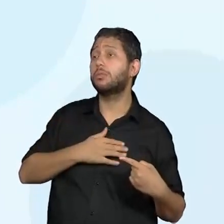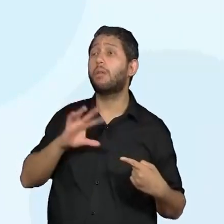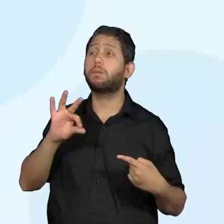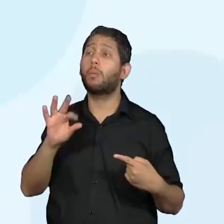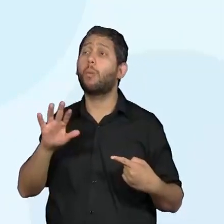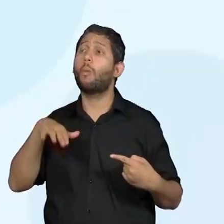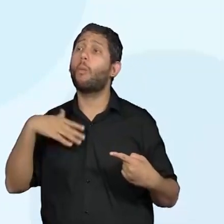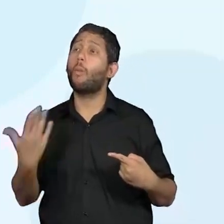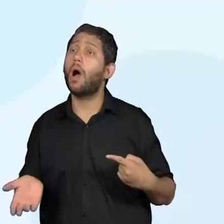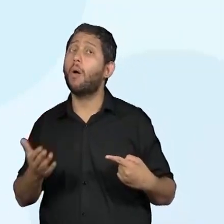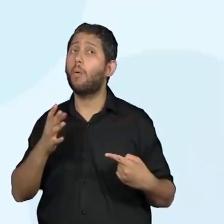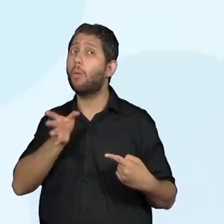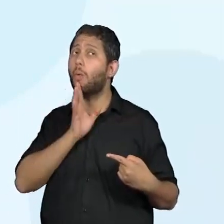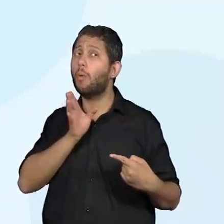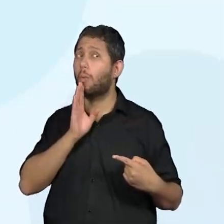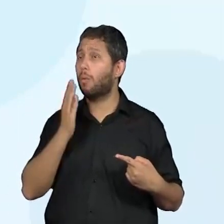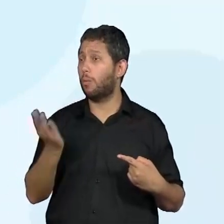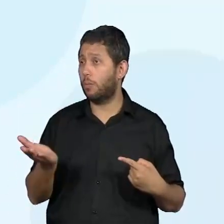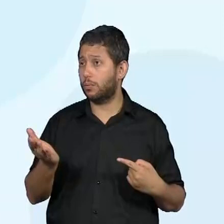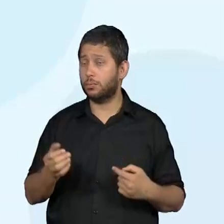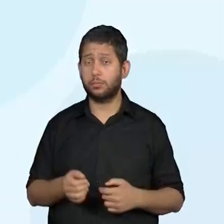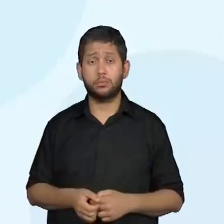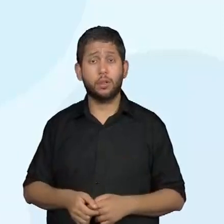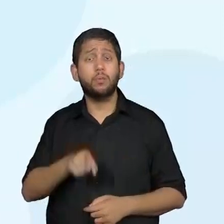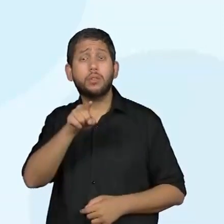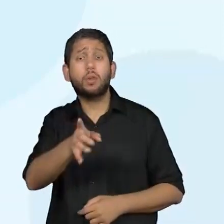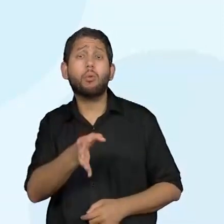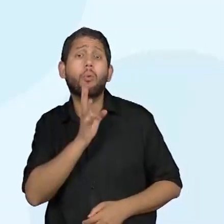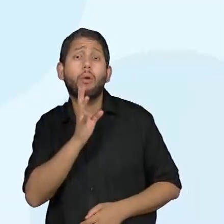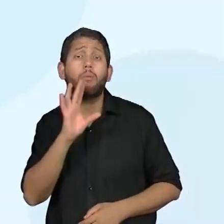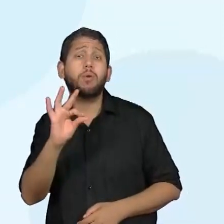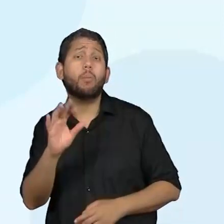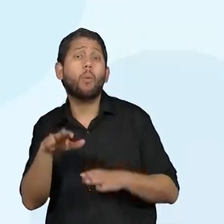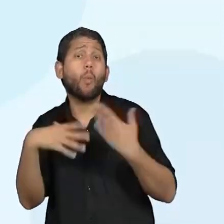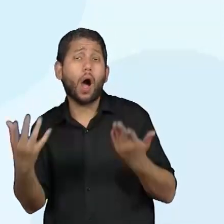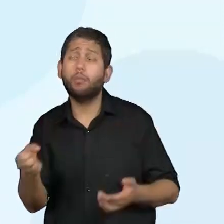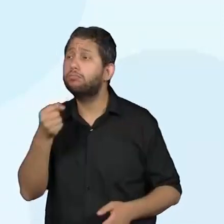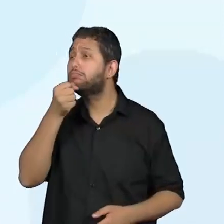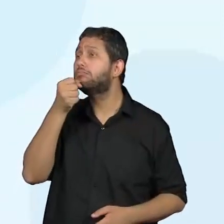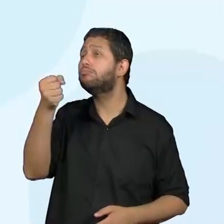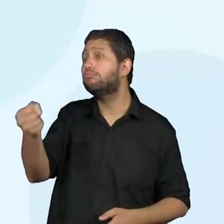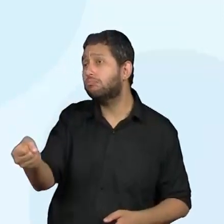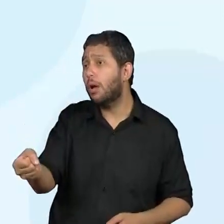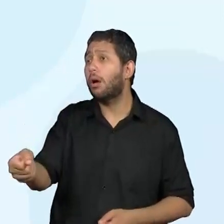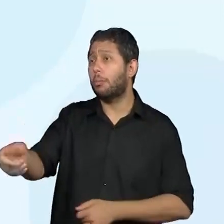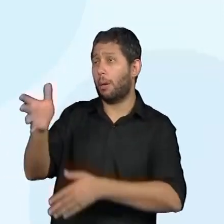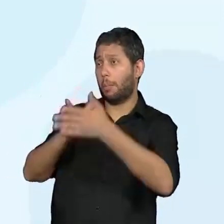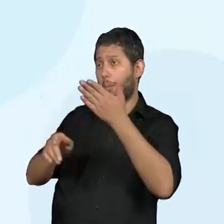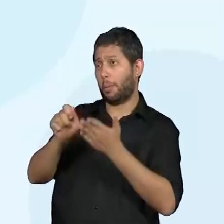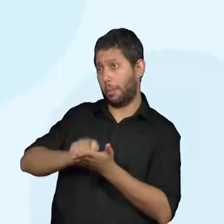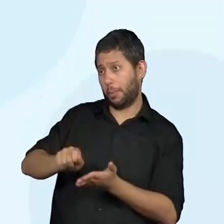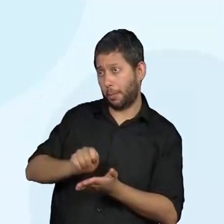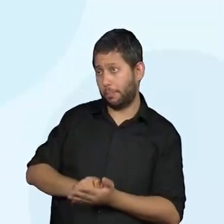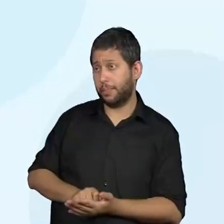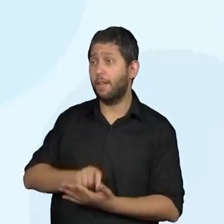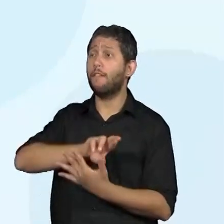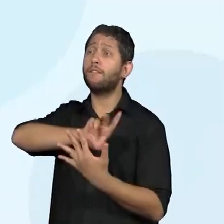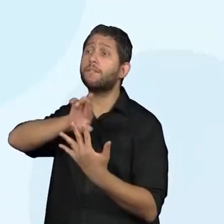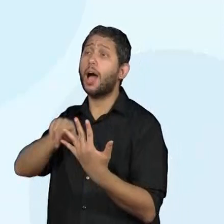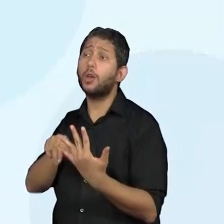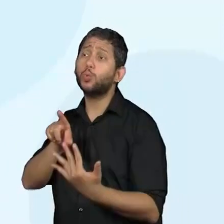aí para um responsável qual é a fábula que ele já conhece. Qual é a sua